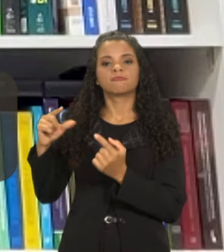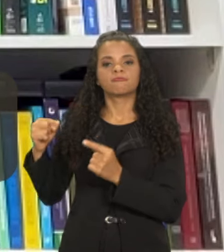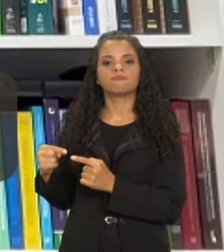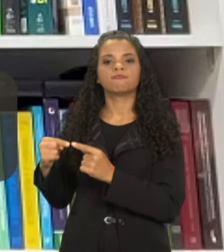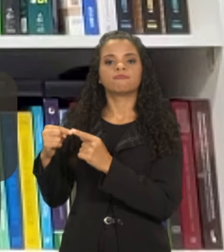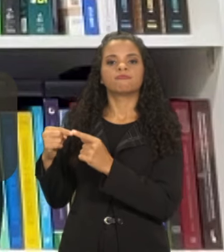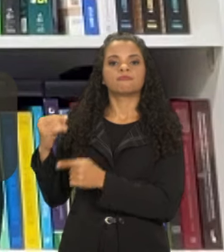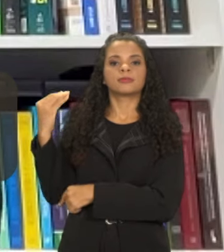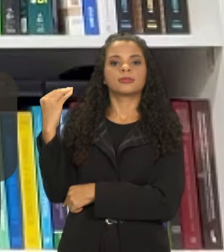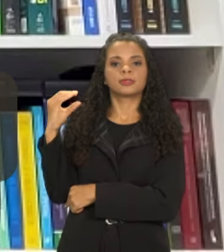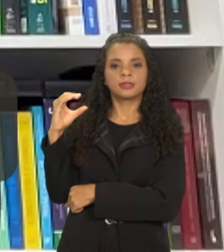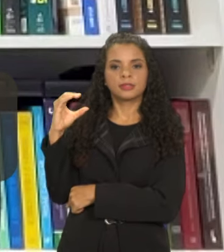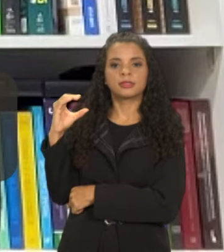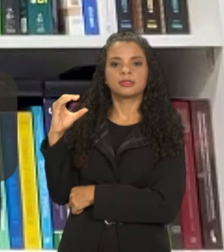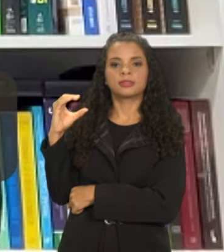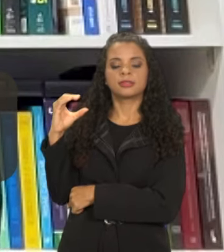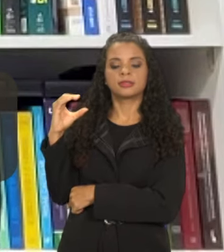absolutamente